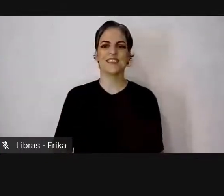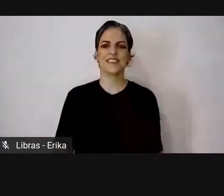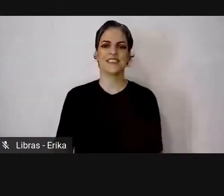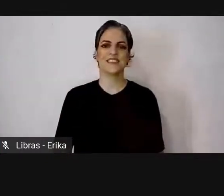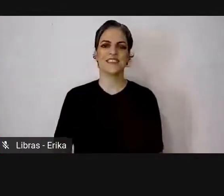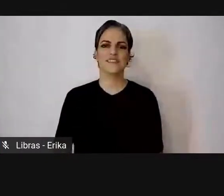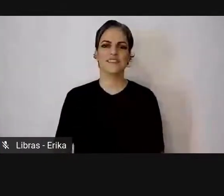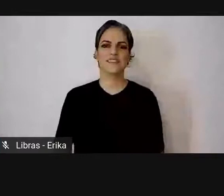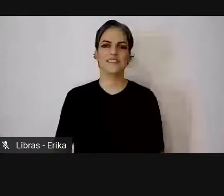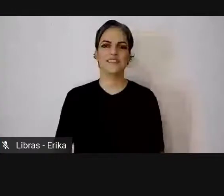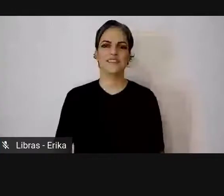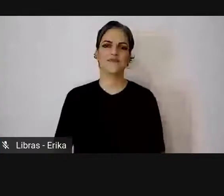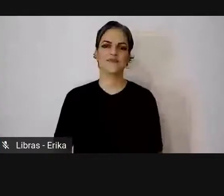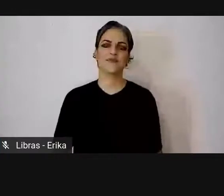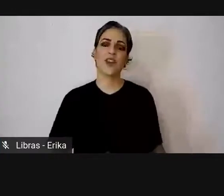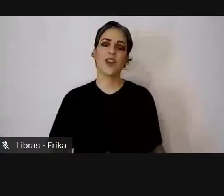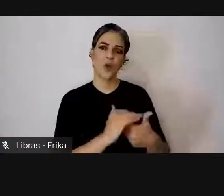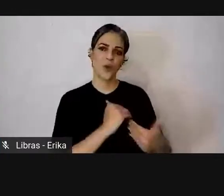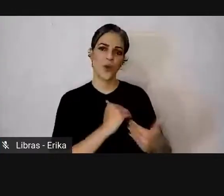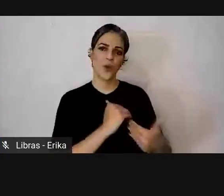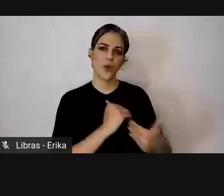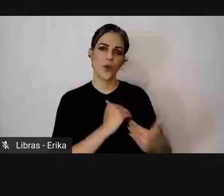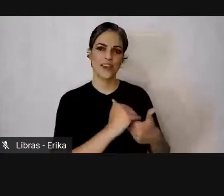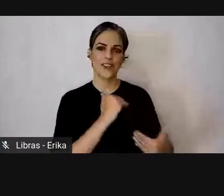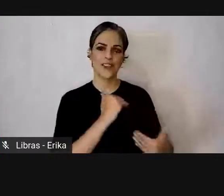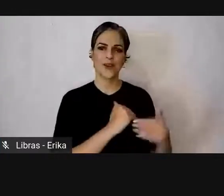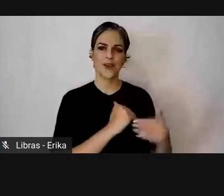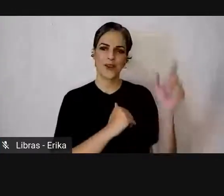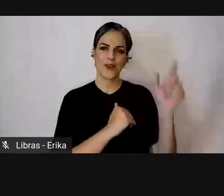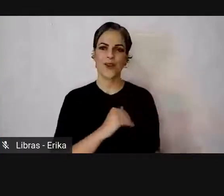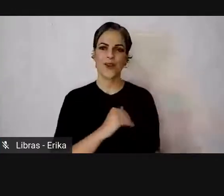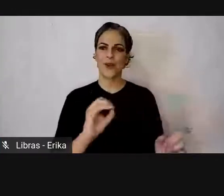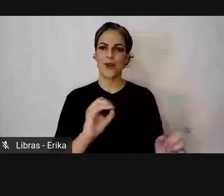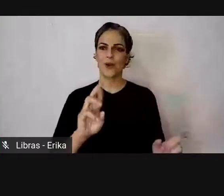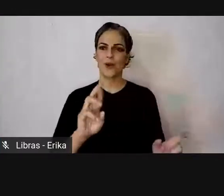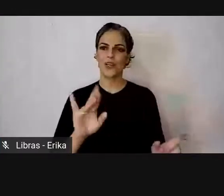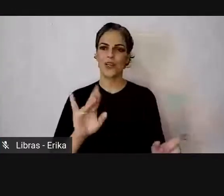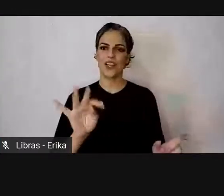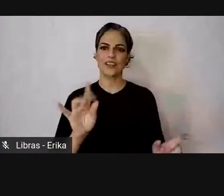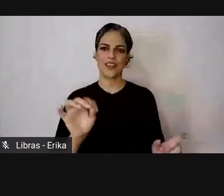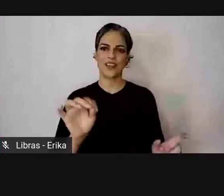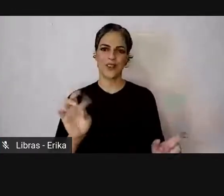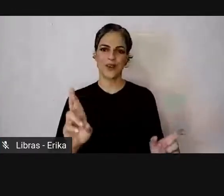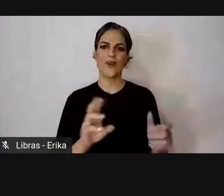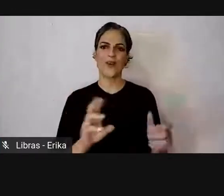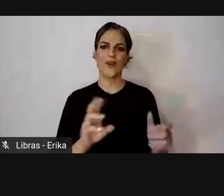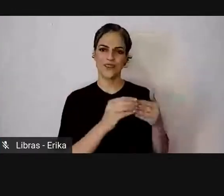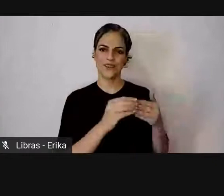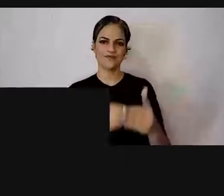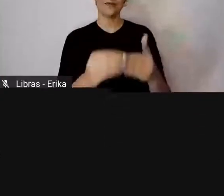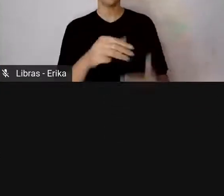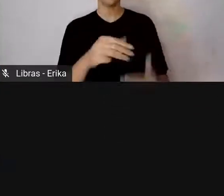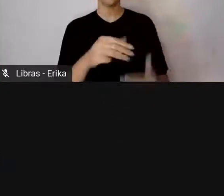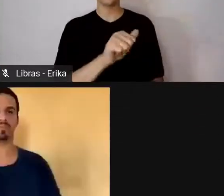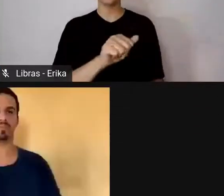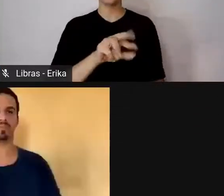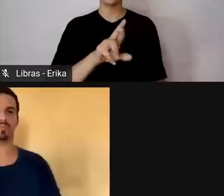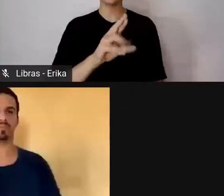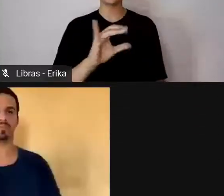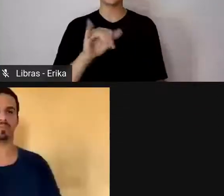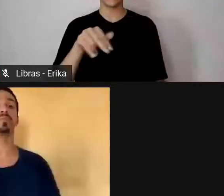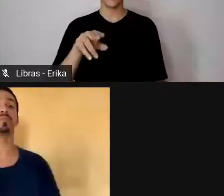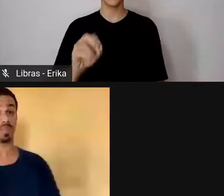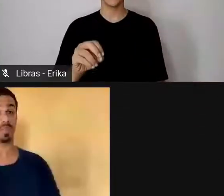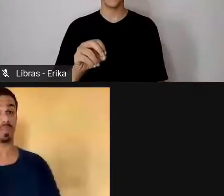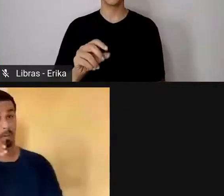meu orientador, a quem eu agradeço demais todo esse processo, o Marciano dizia,